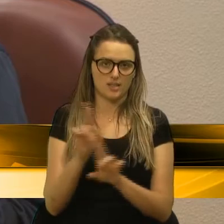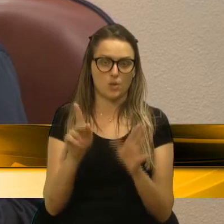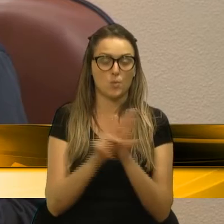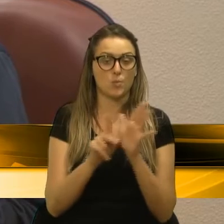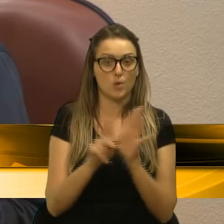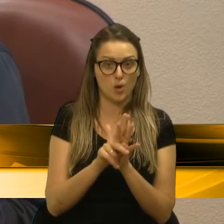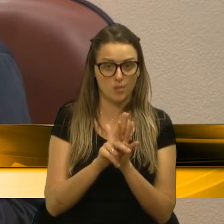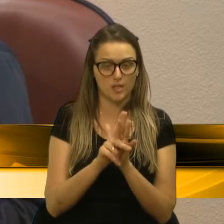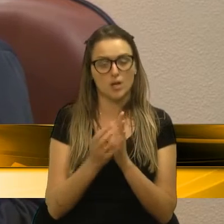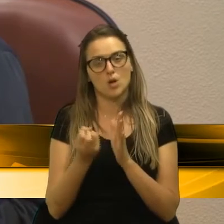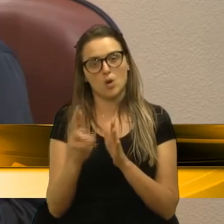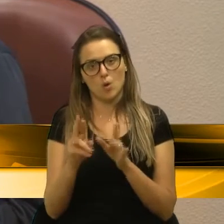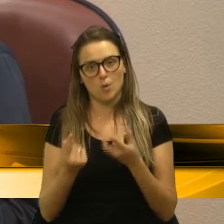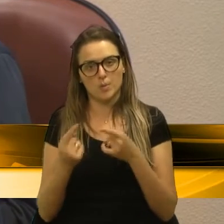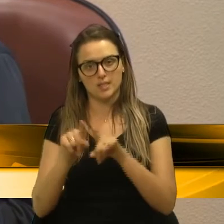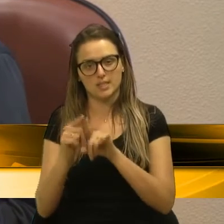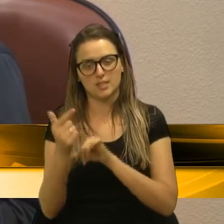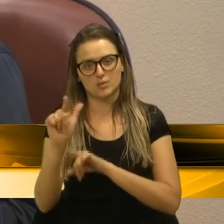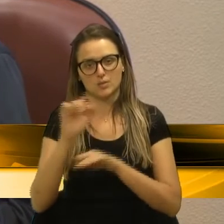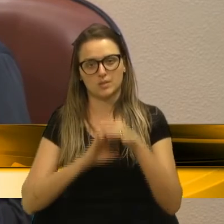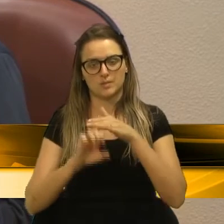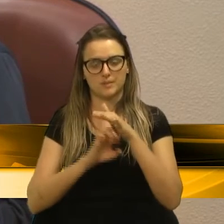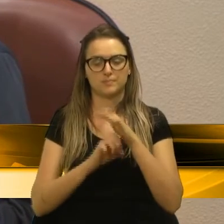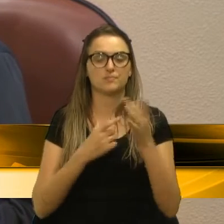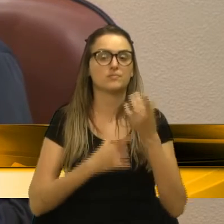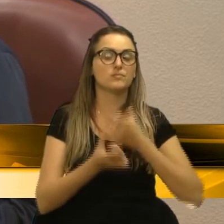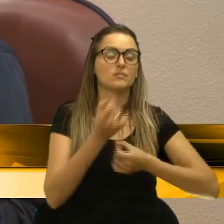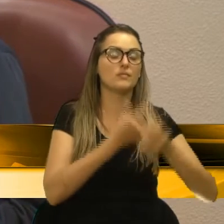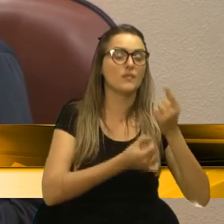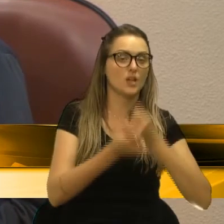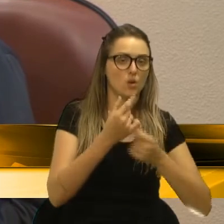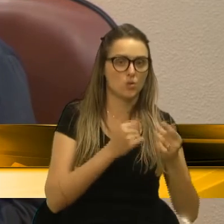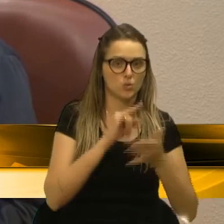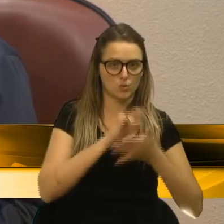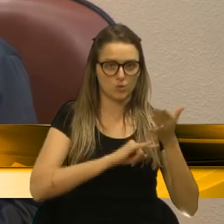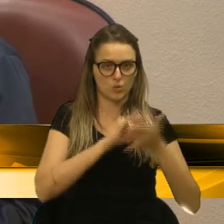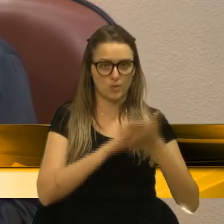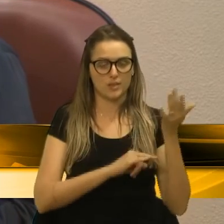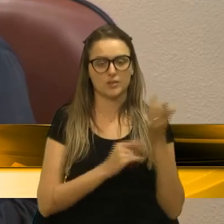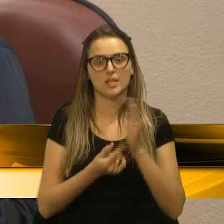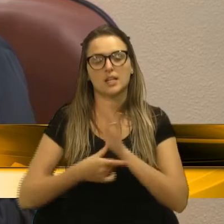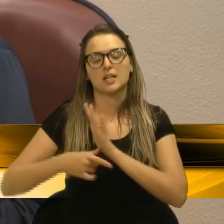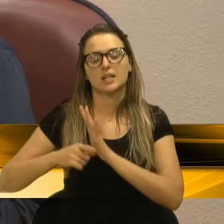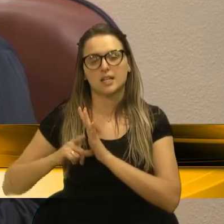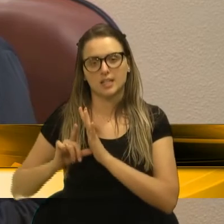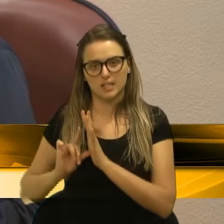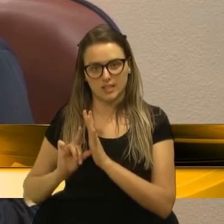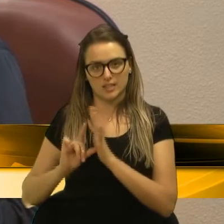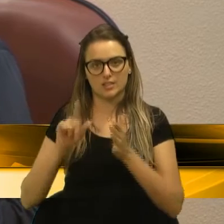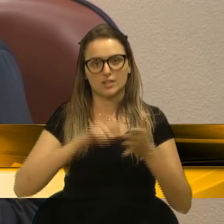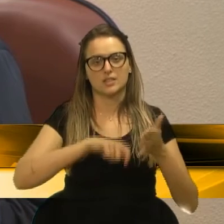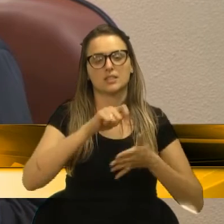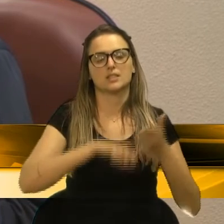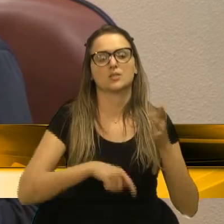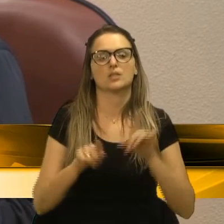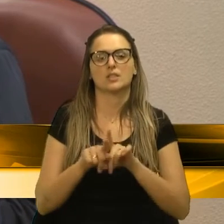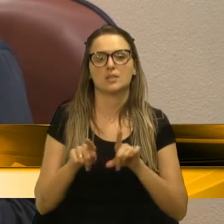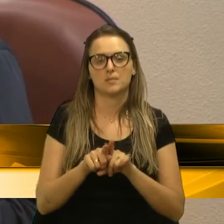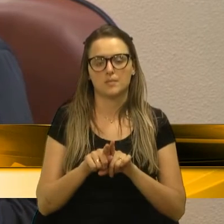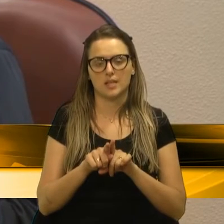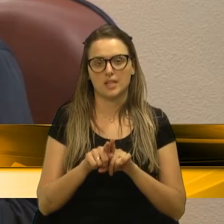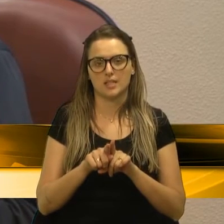público com parceiros. Ainda informa que alguns documentos serão exigidos antes da homologação do certame e outros têm previsto